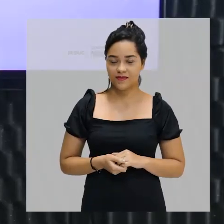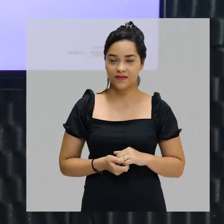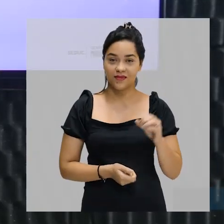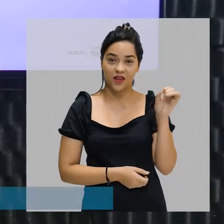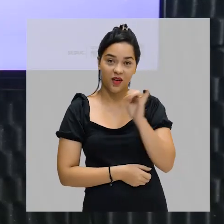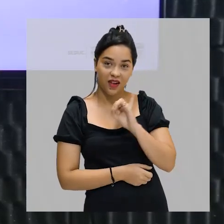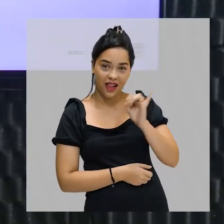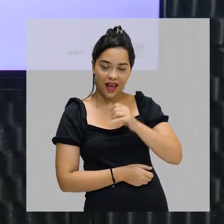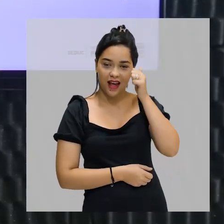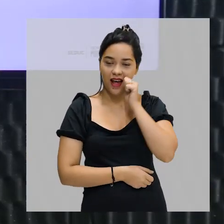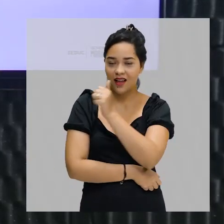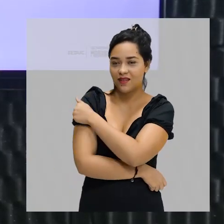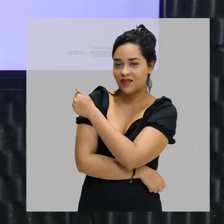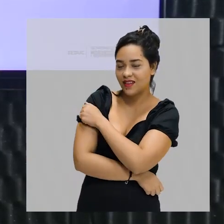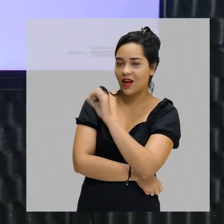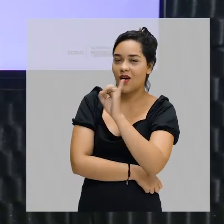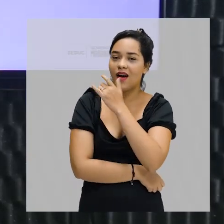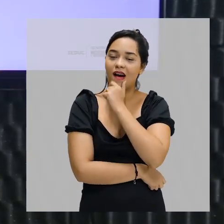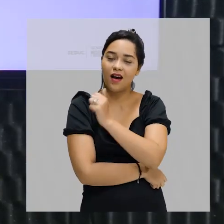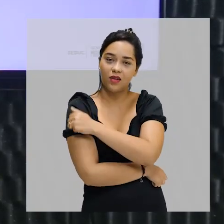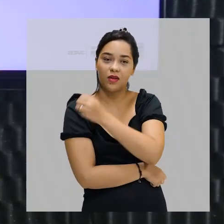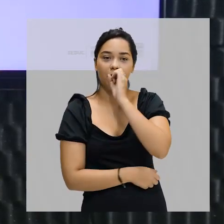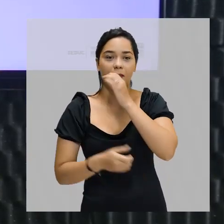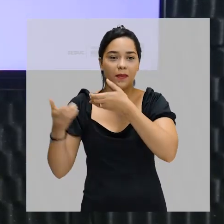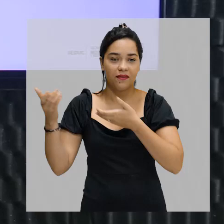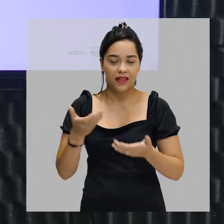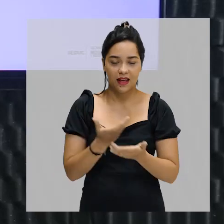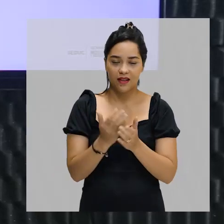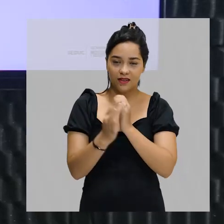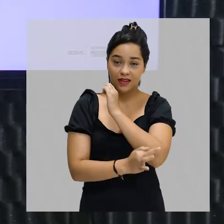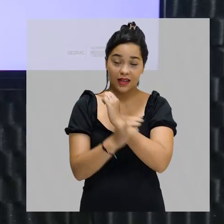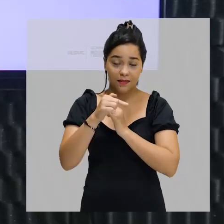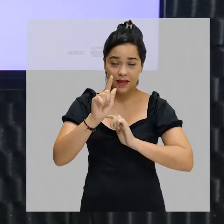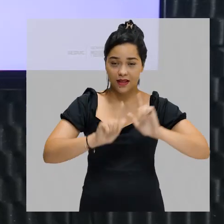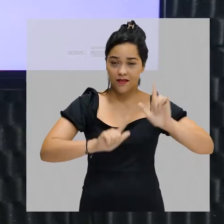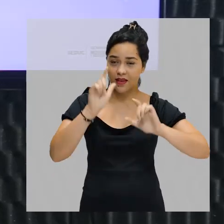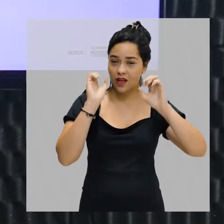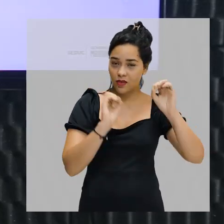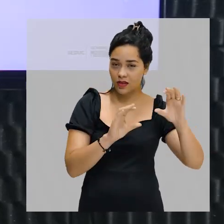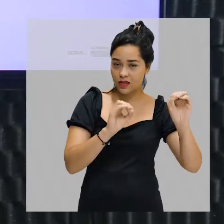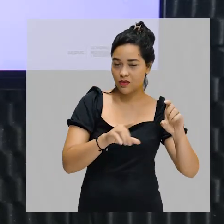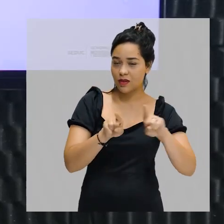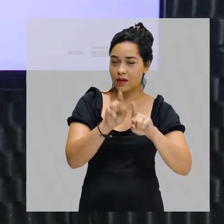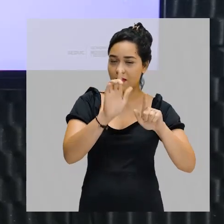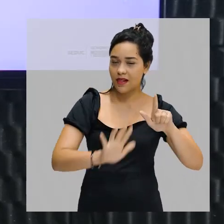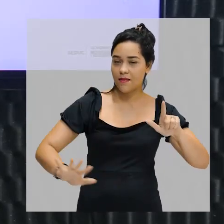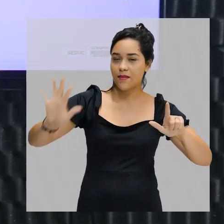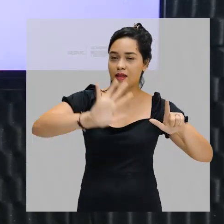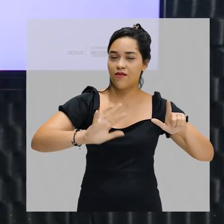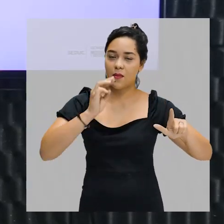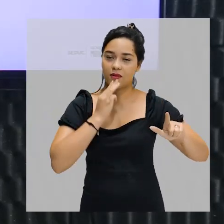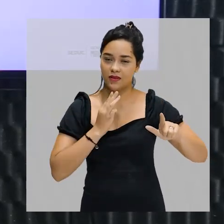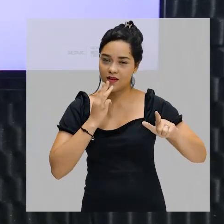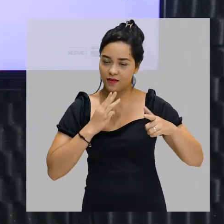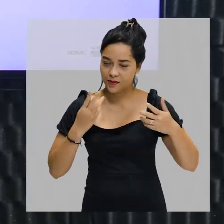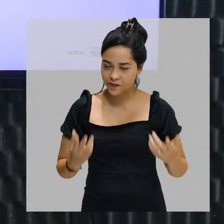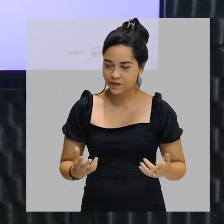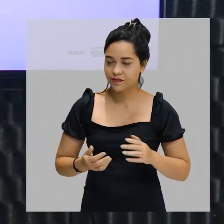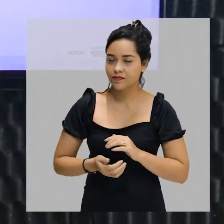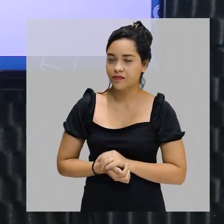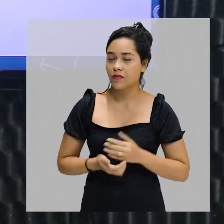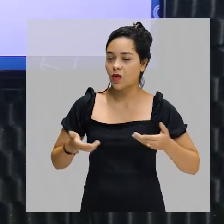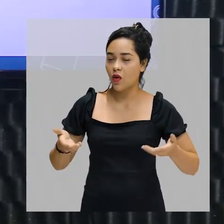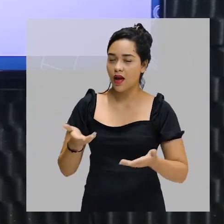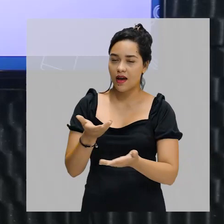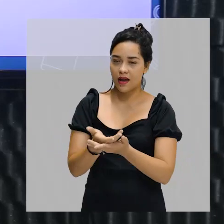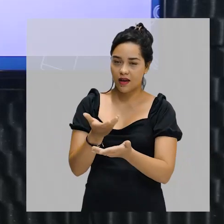Olá, aluna! Olá, aluno! Seja bem-vindo a mais uma aula de Física aqui pela TV Educação e também pela plataforma Gonçalves Dias. Bom, a aula